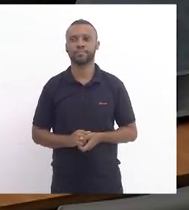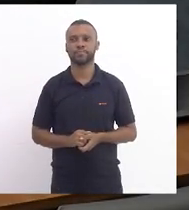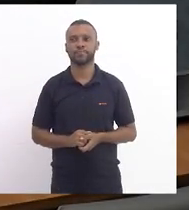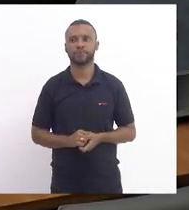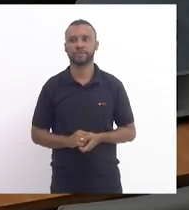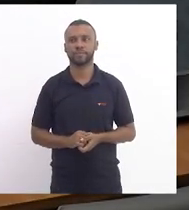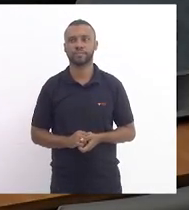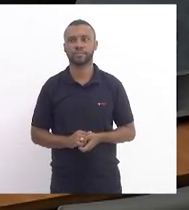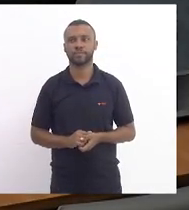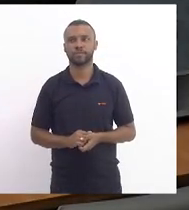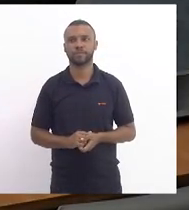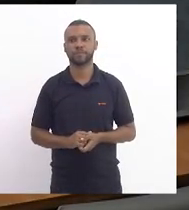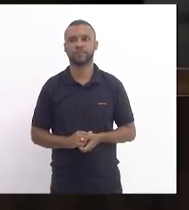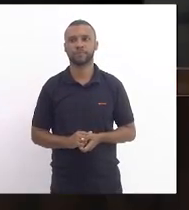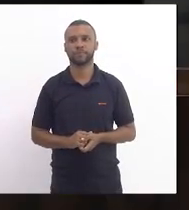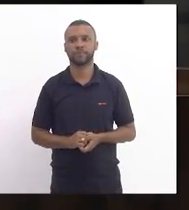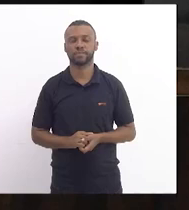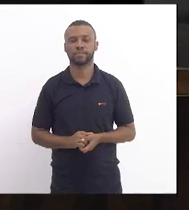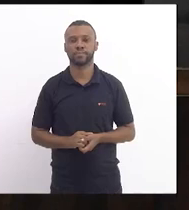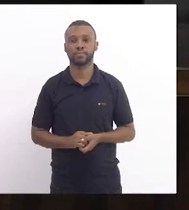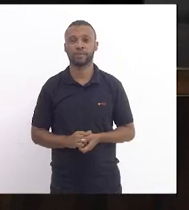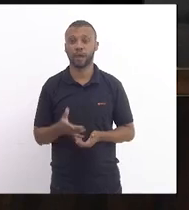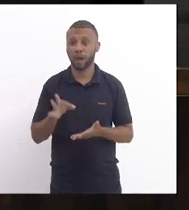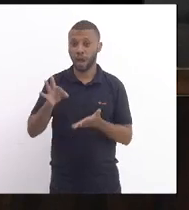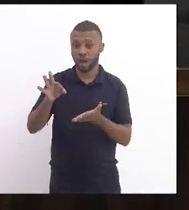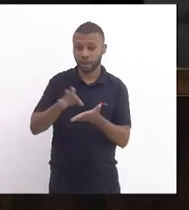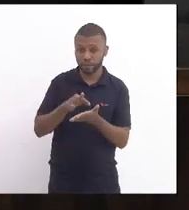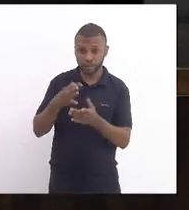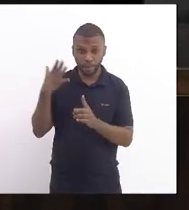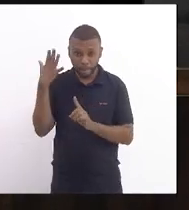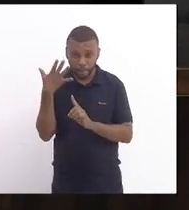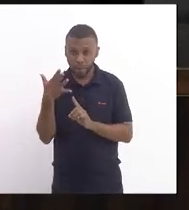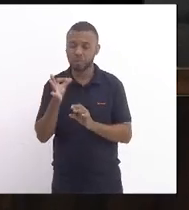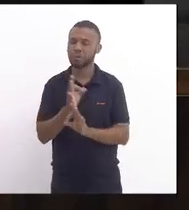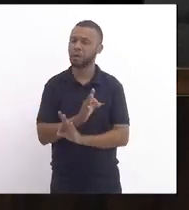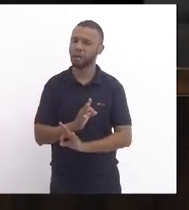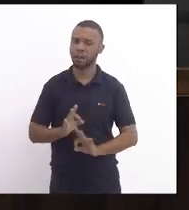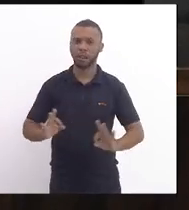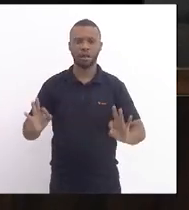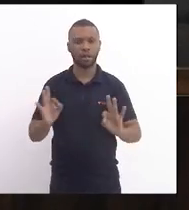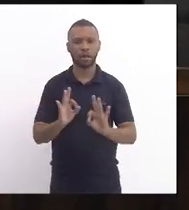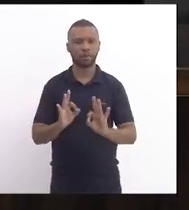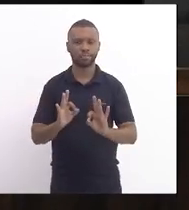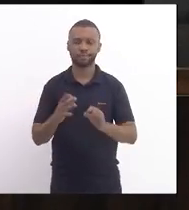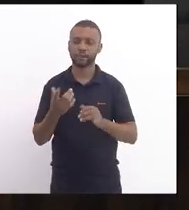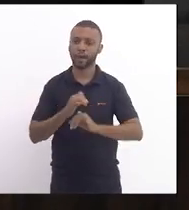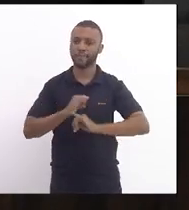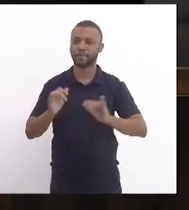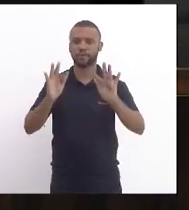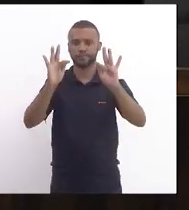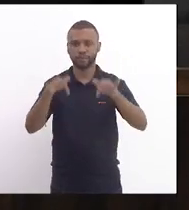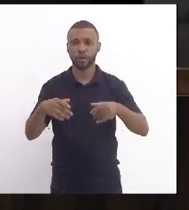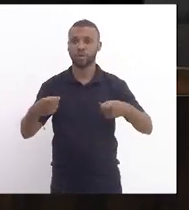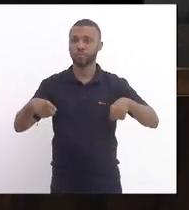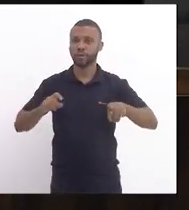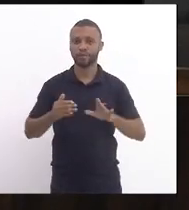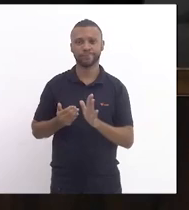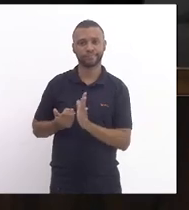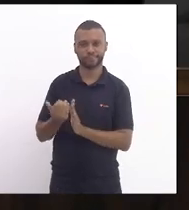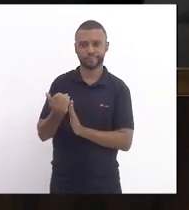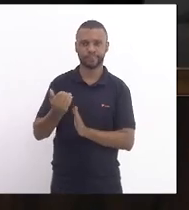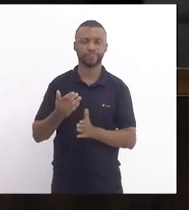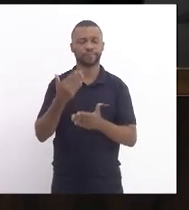G1 e não havendo mais inscritos está encerrado o expediente